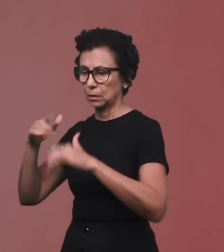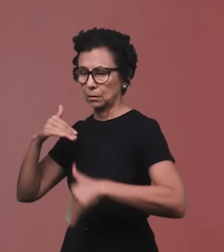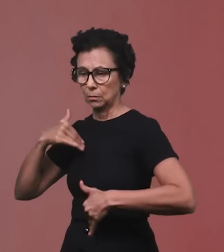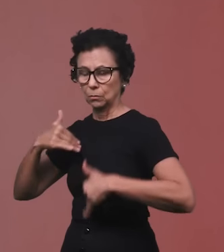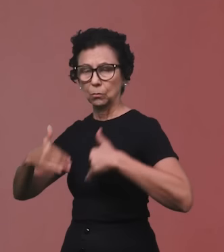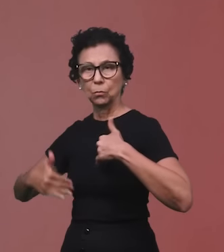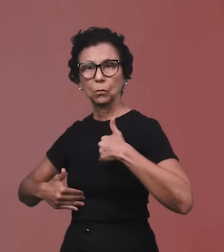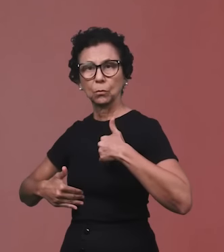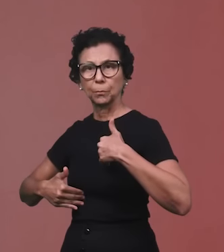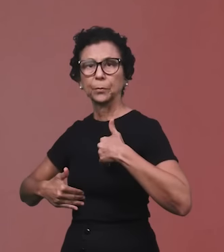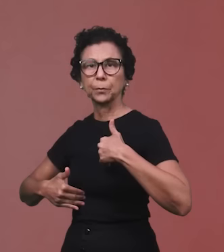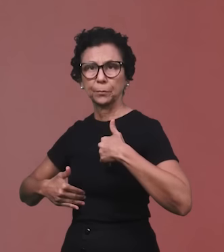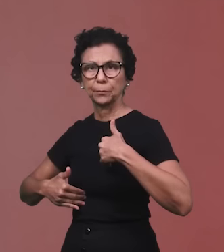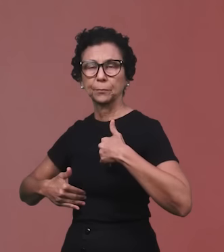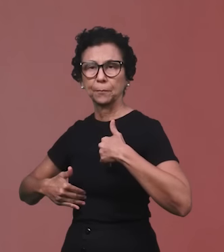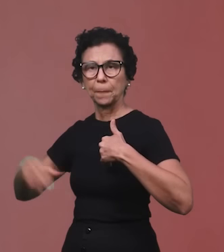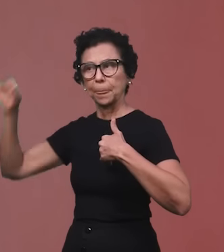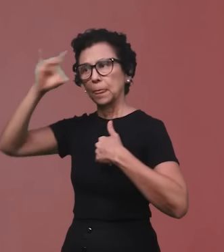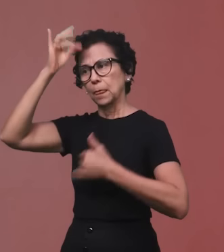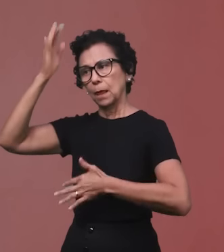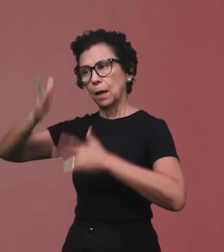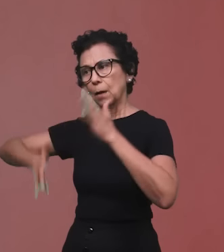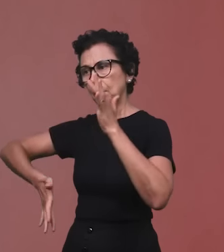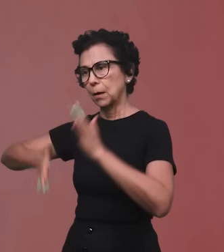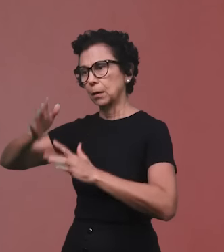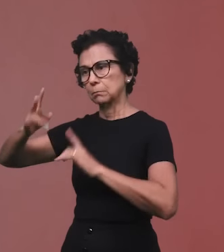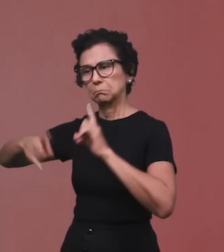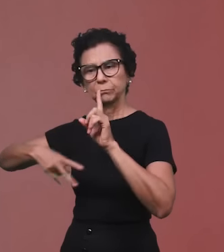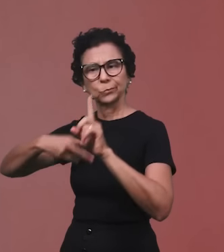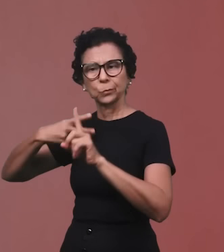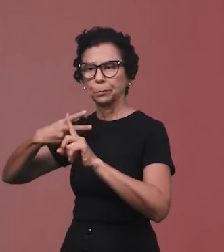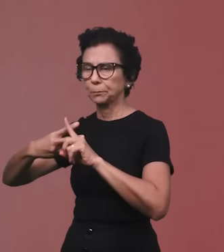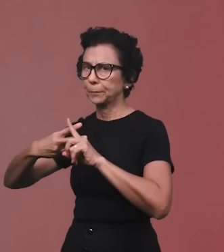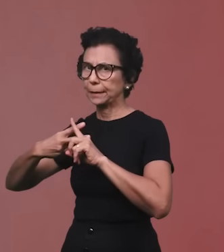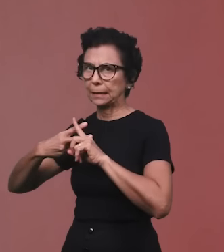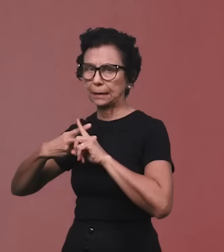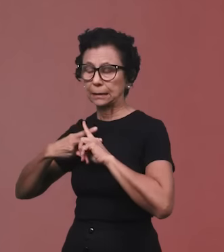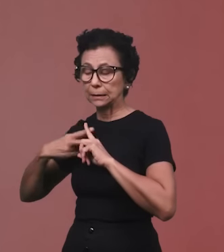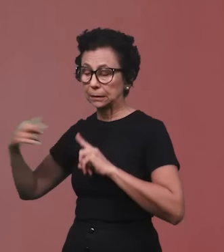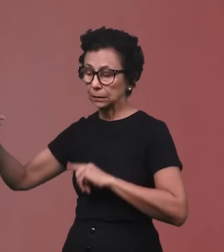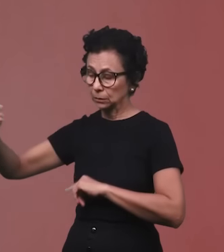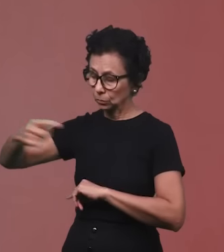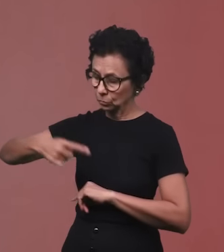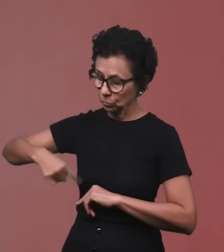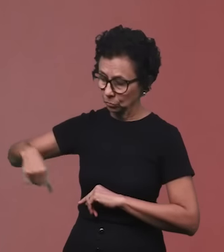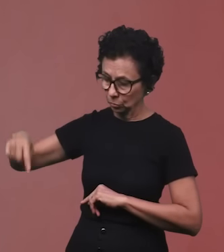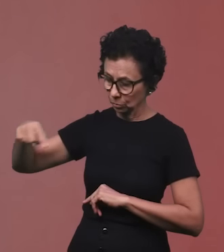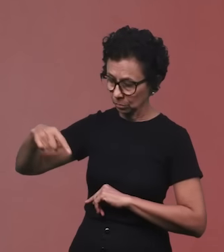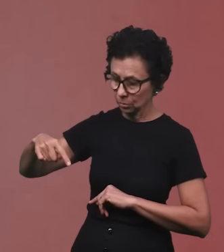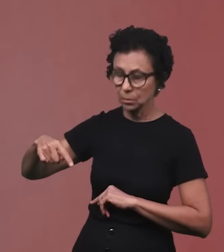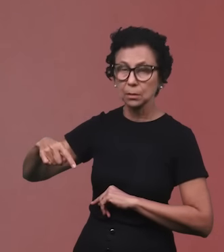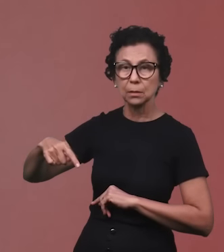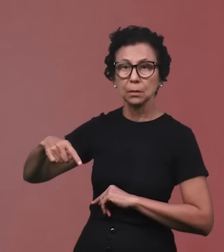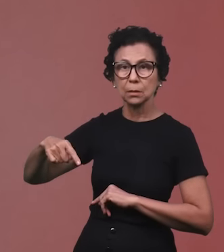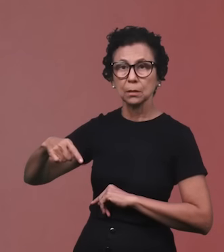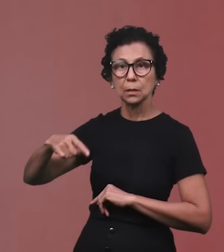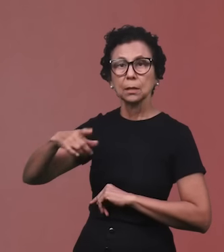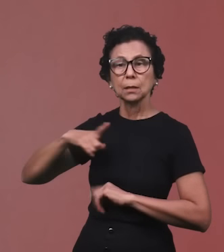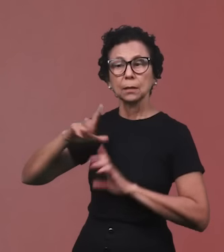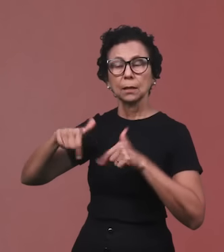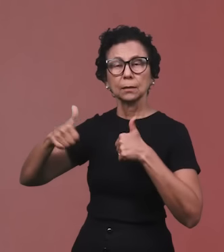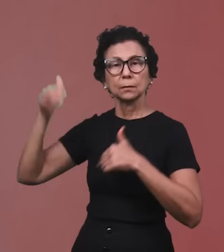na igreja e ele é derramado sem medida, em abundância, de maneira que todo o corpo tem o efeito do Espírito